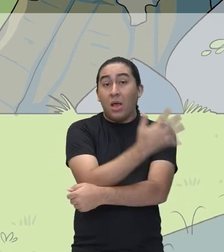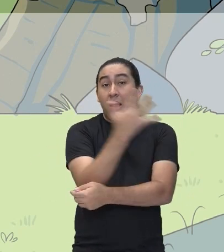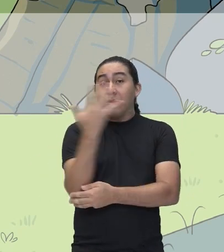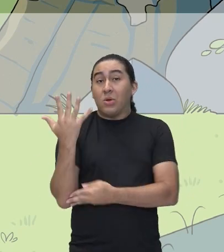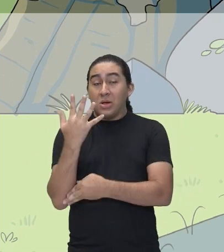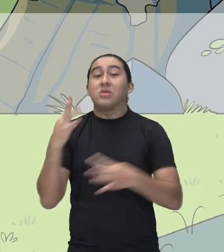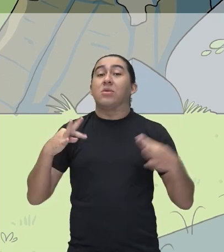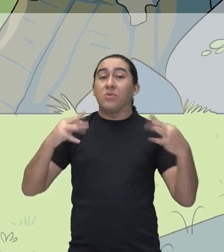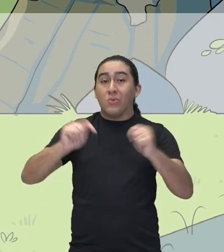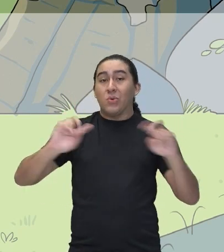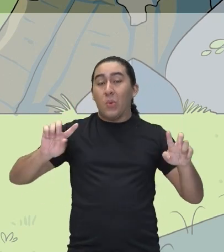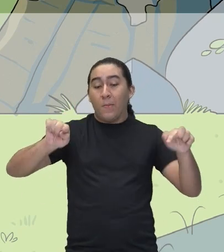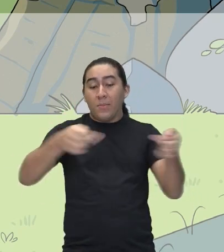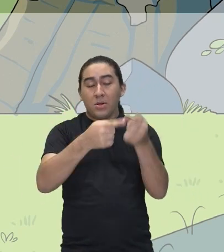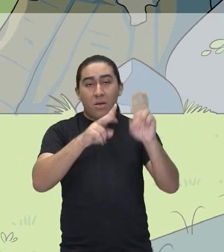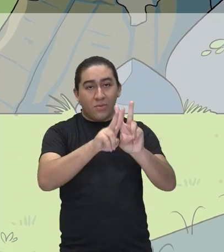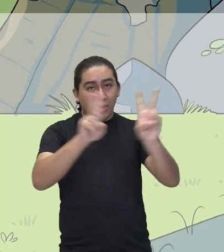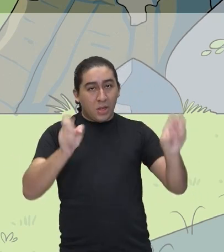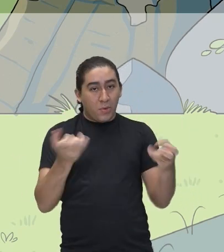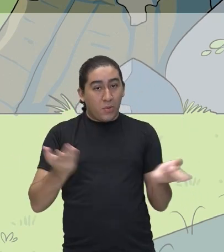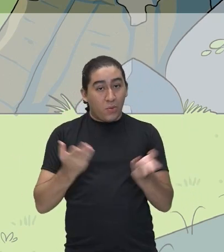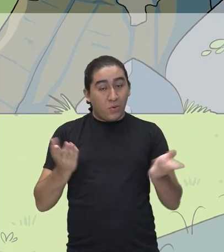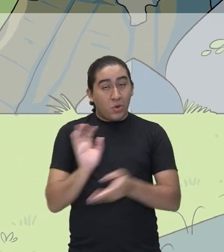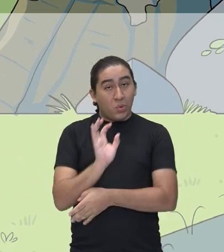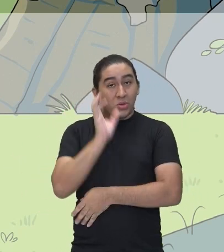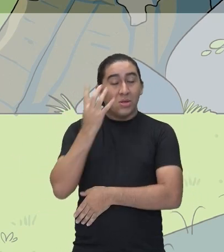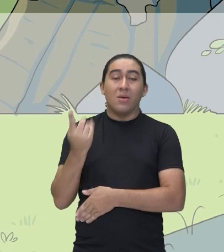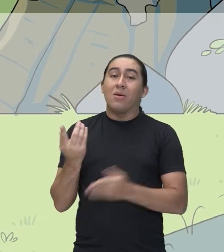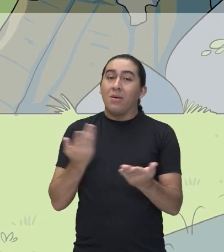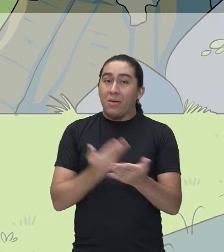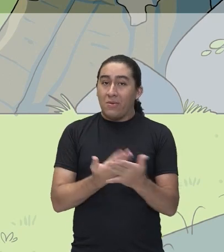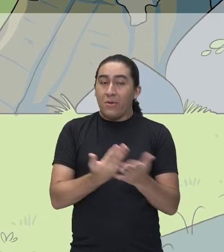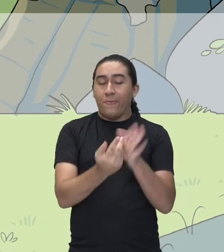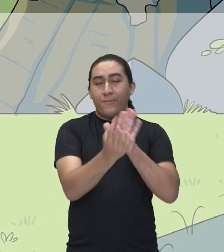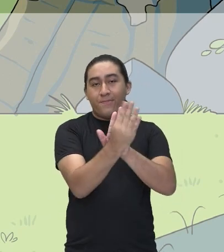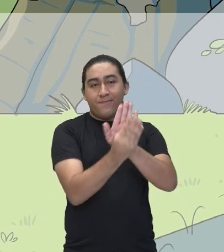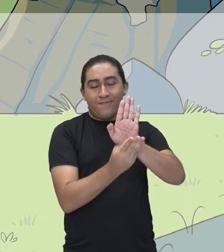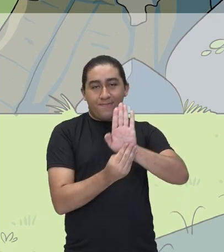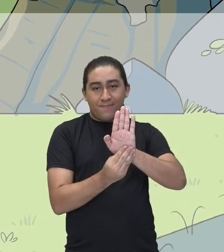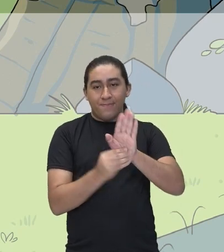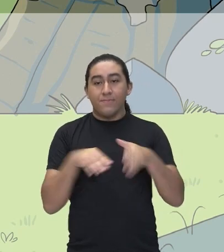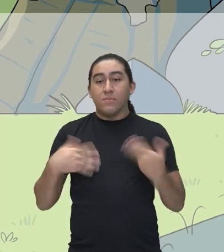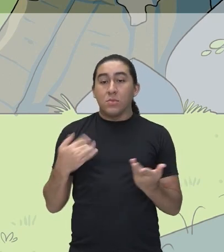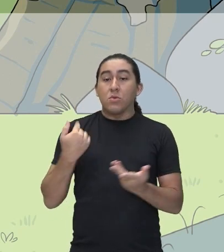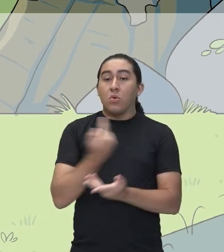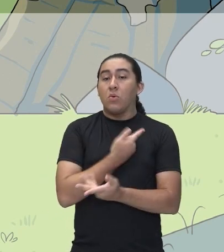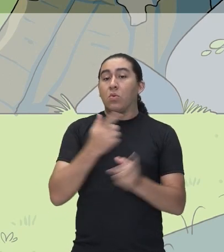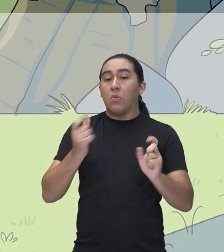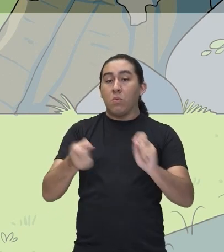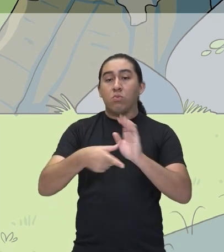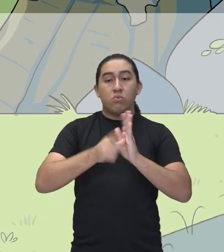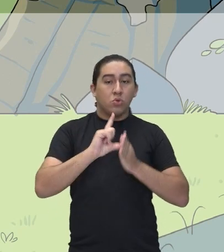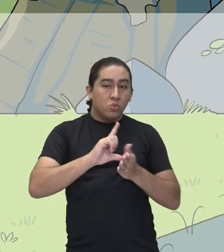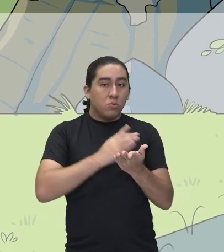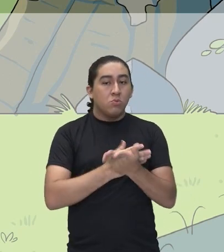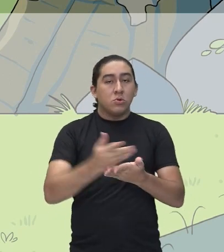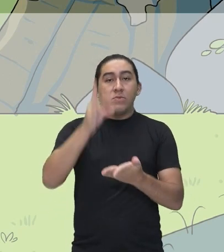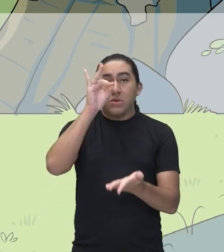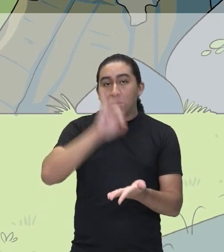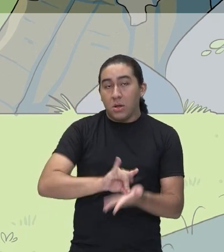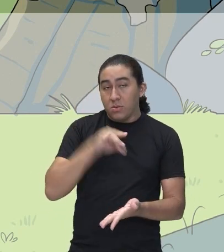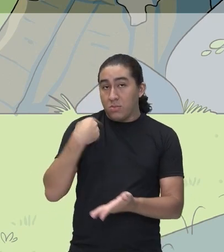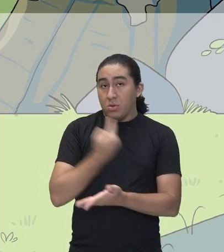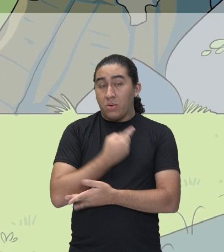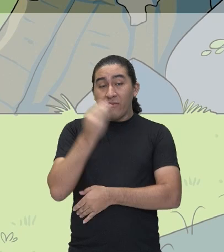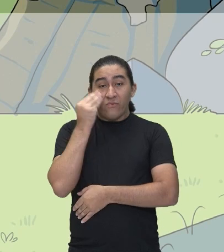a ver com o que vai acontecer na nossa aula. Então, a gente vai, antes de tudo, a gente vai ver